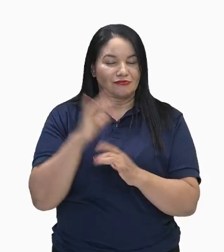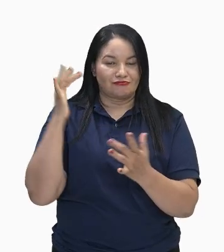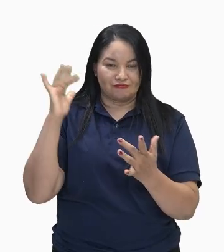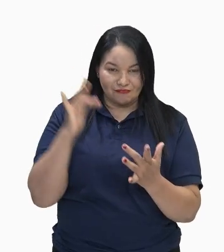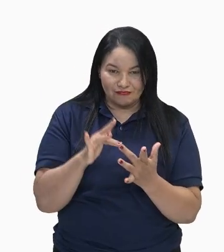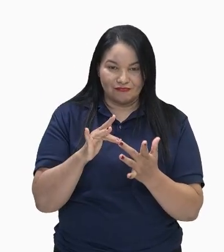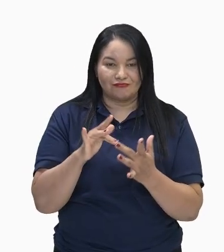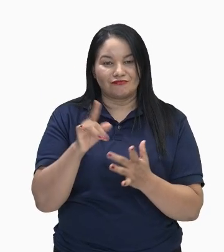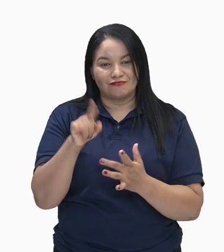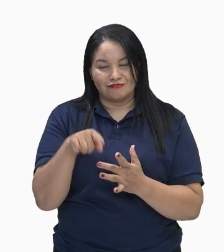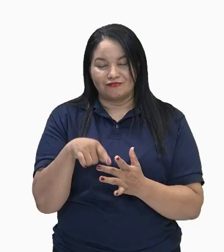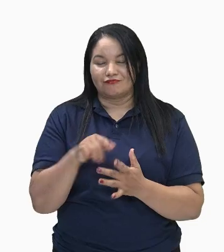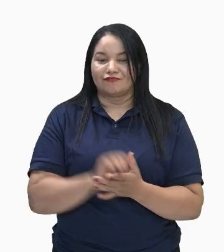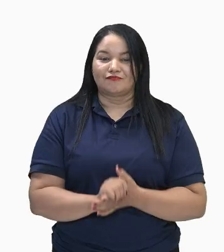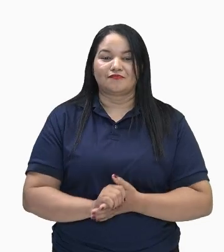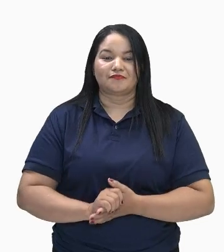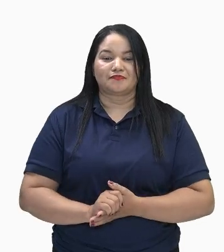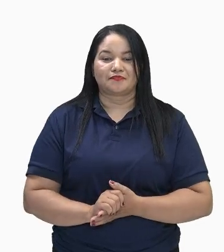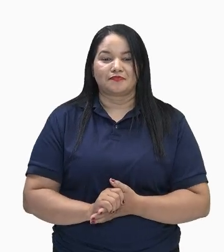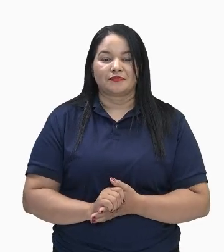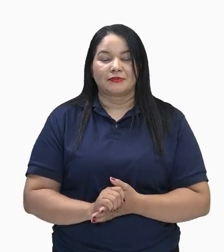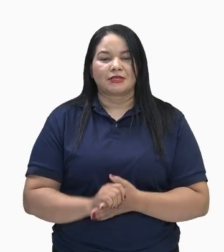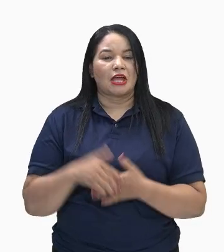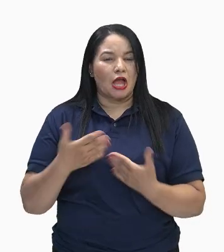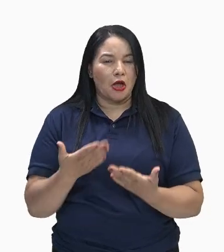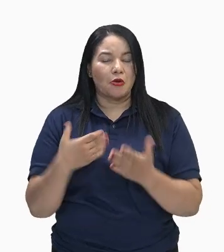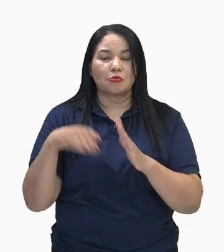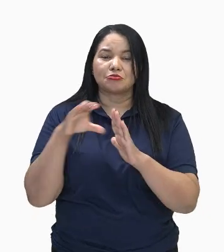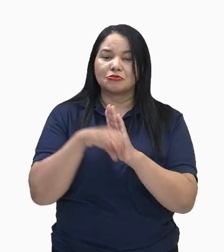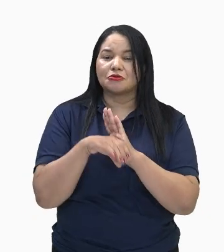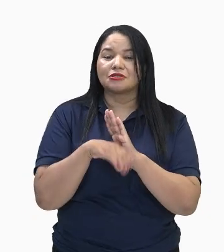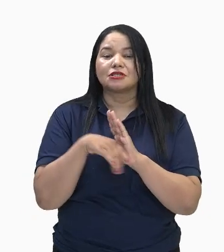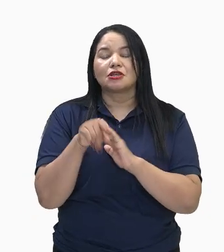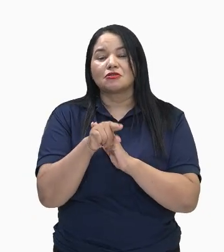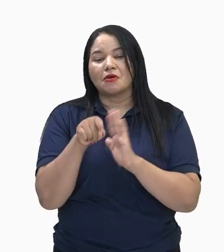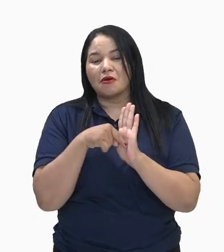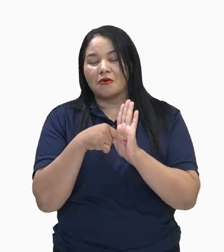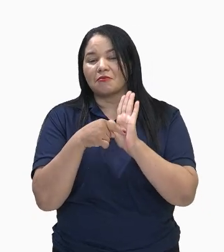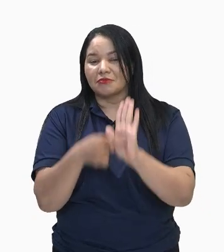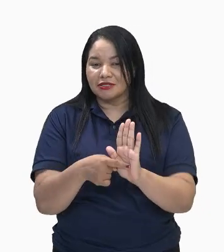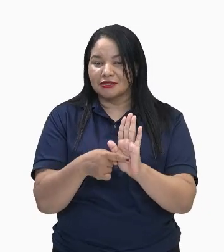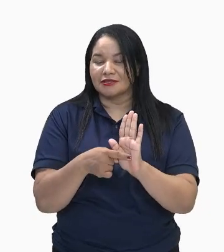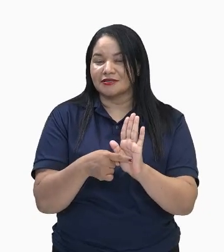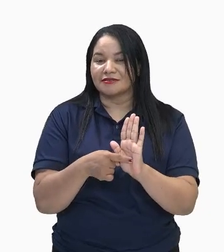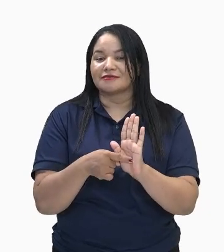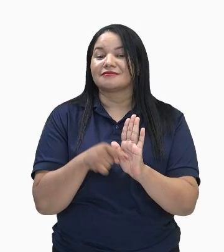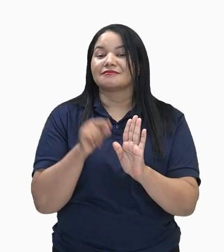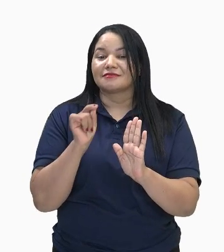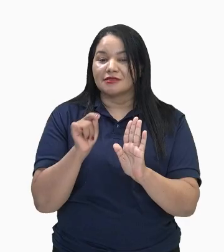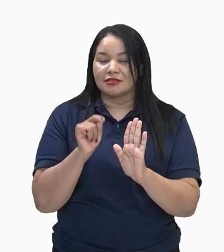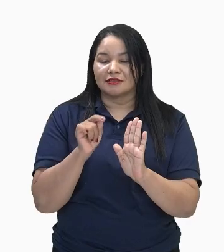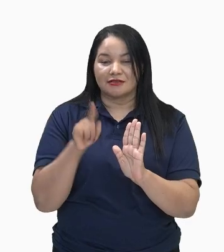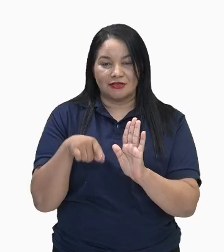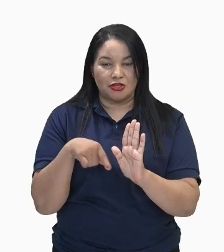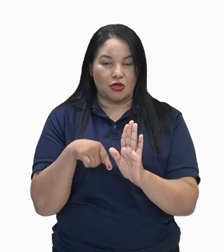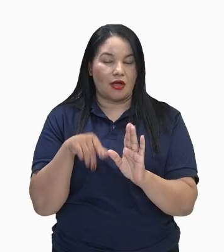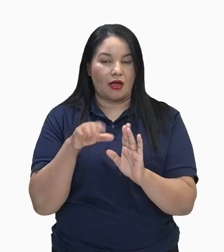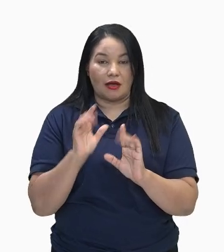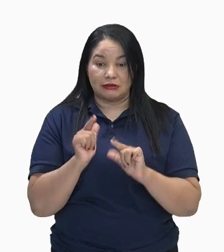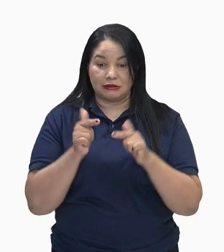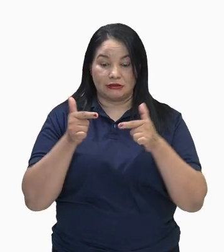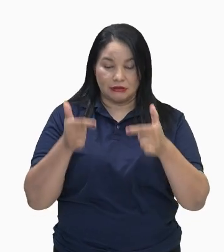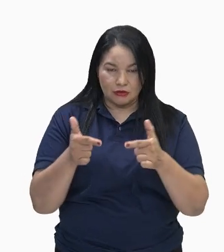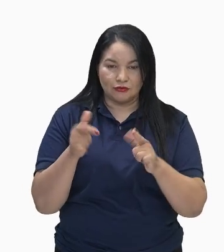é Max Weber. E qual é o conceito que nós apresentamos para vocês? É o conceito de